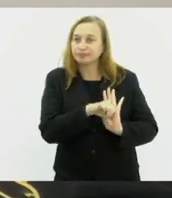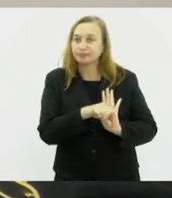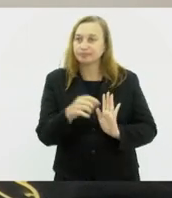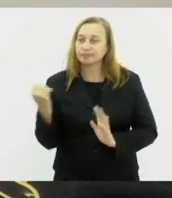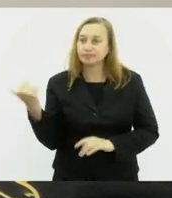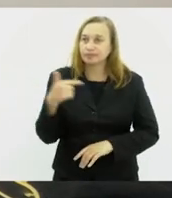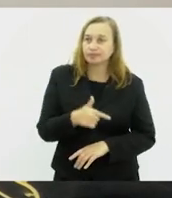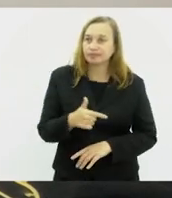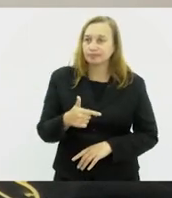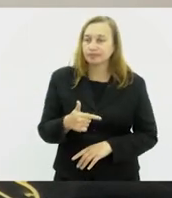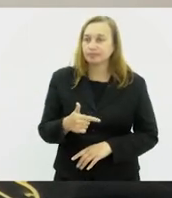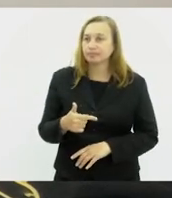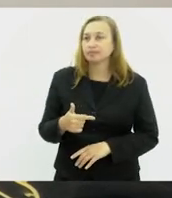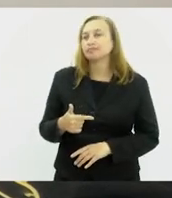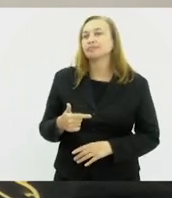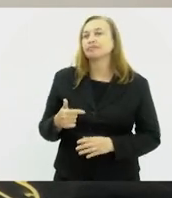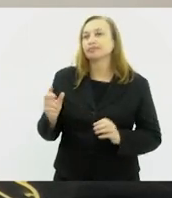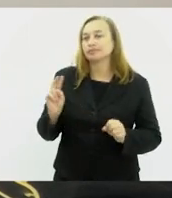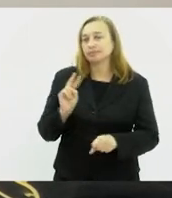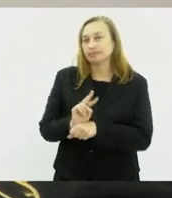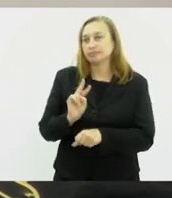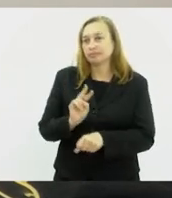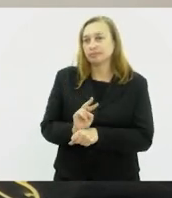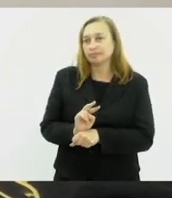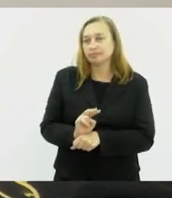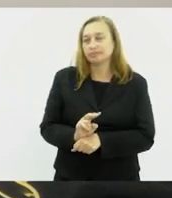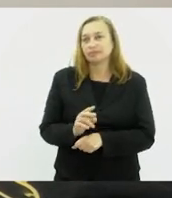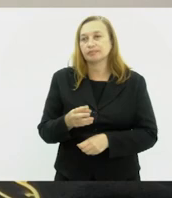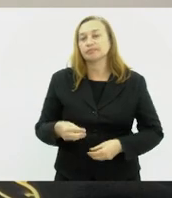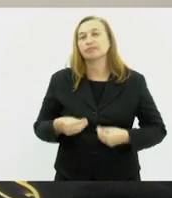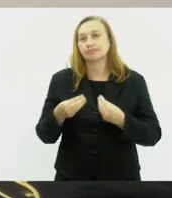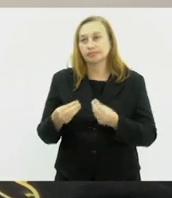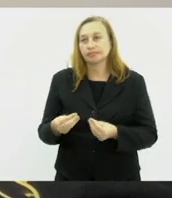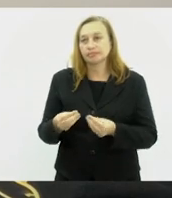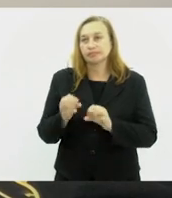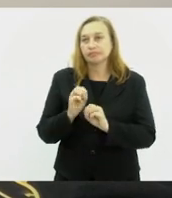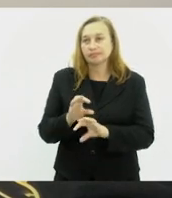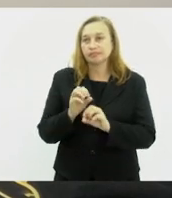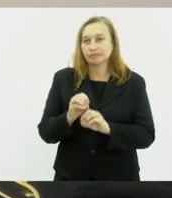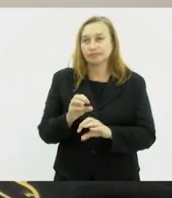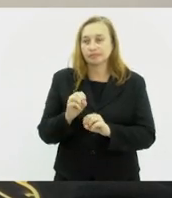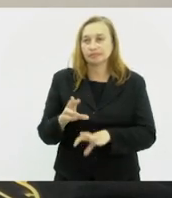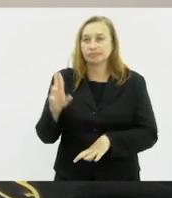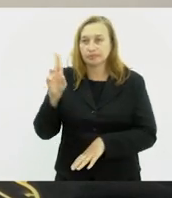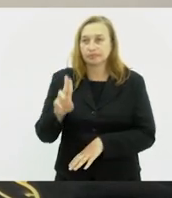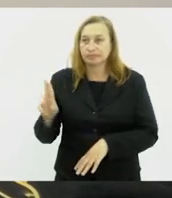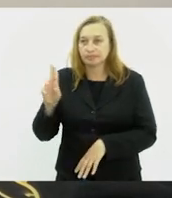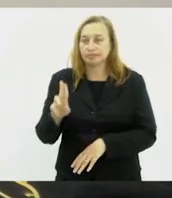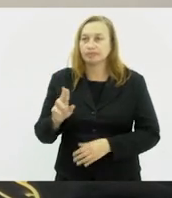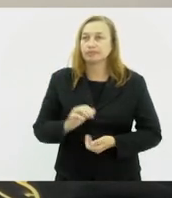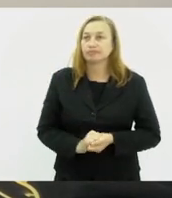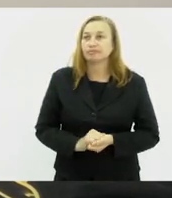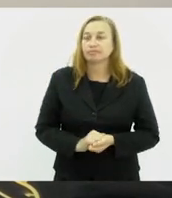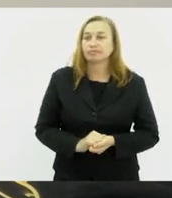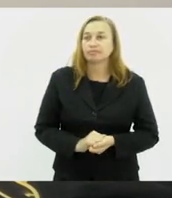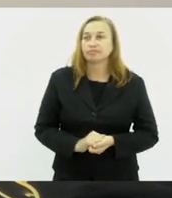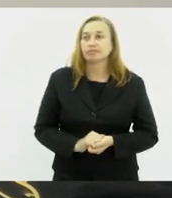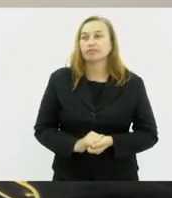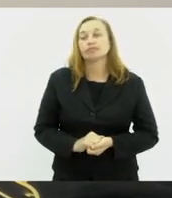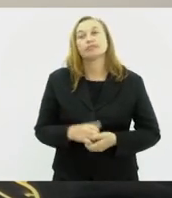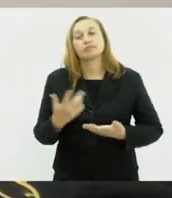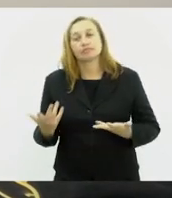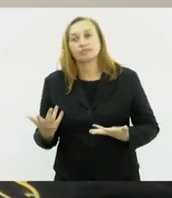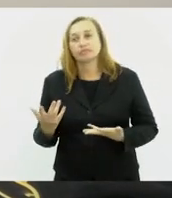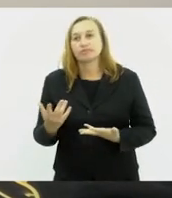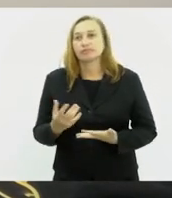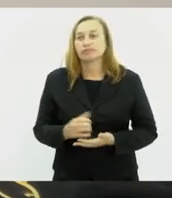jurídico que se pretenderia proteger Pelo menos é o que a gente dá e ensina na faculdade lá como professora de Direito Penal ou seja se a criminalização se